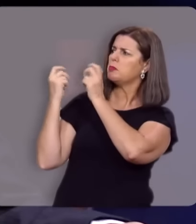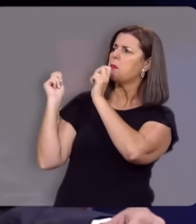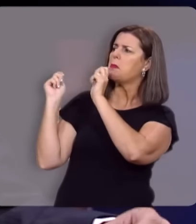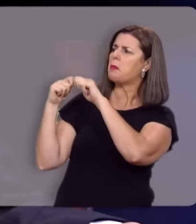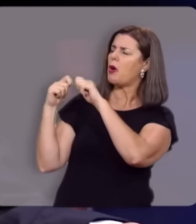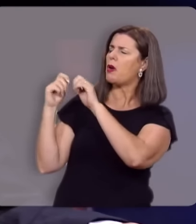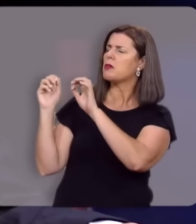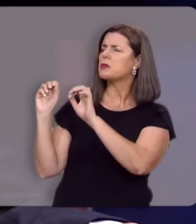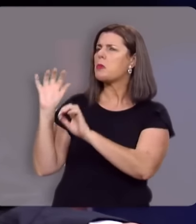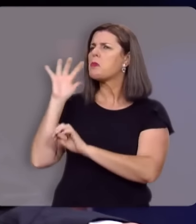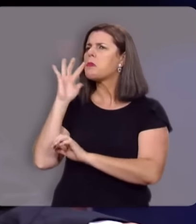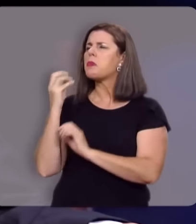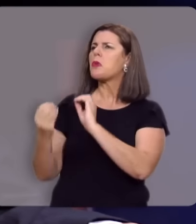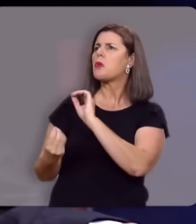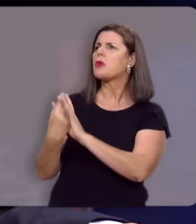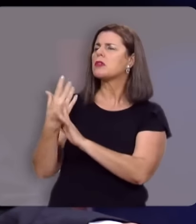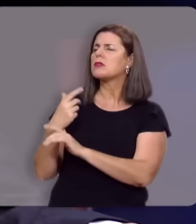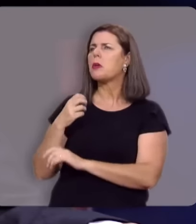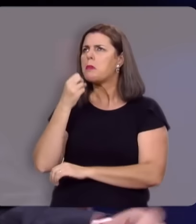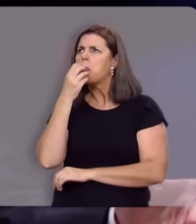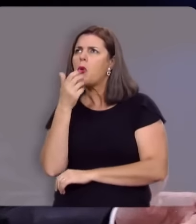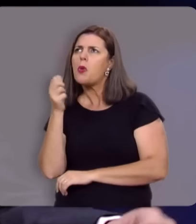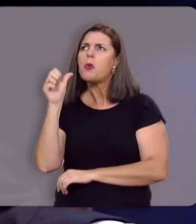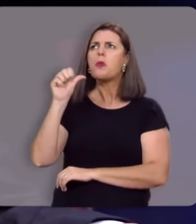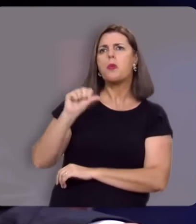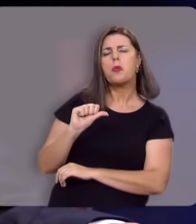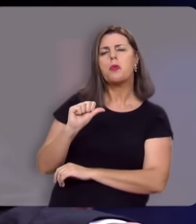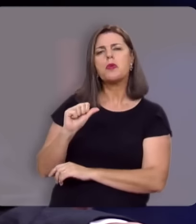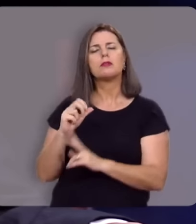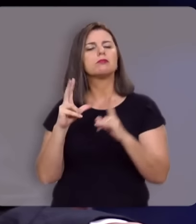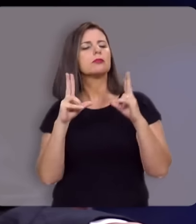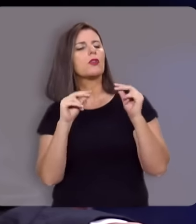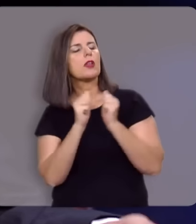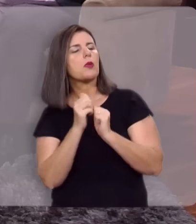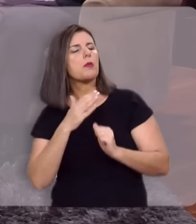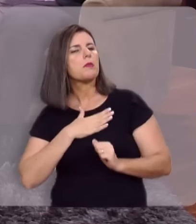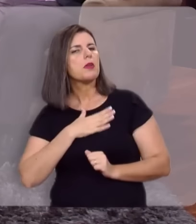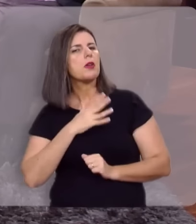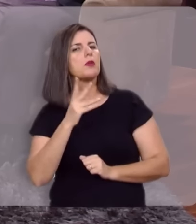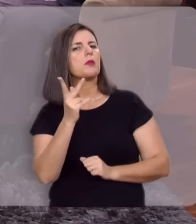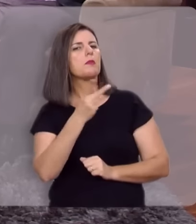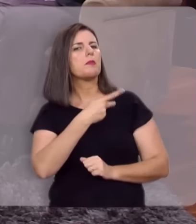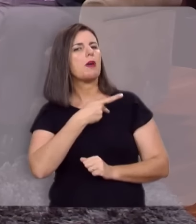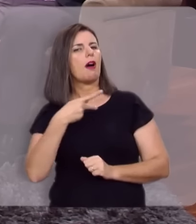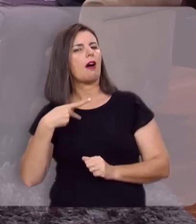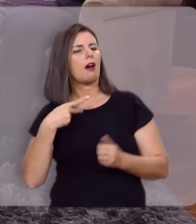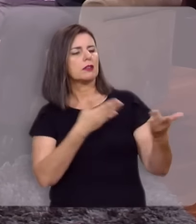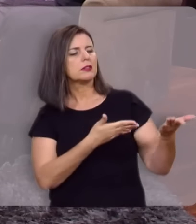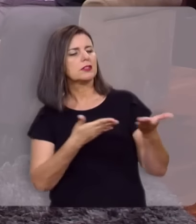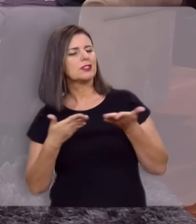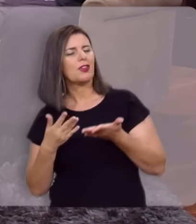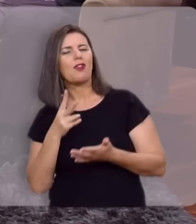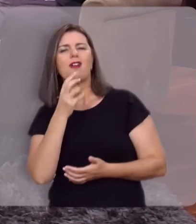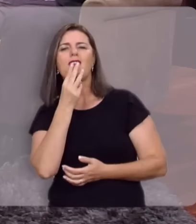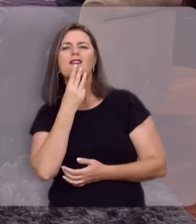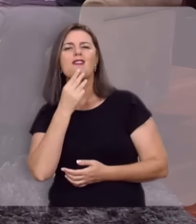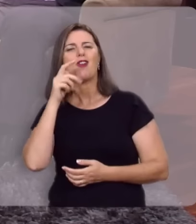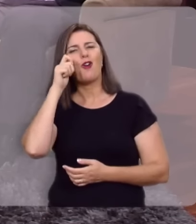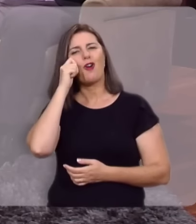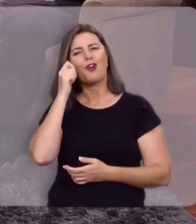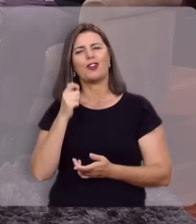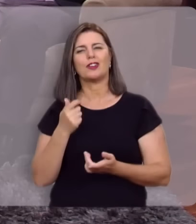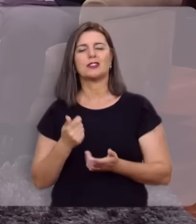que conclusão? Tem valido a pena? Para conversar comigo hoje sobre esse assunto, tenho nos nossos estúdios o reverendo Roster